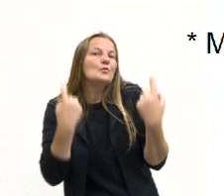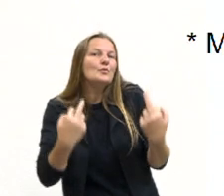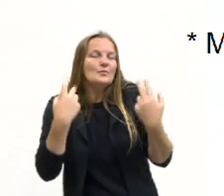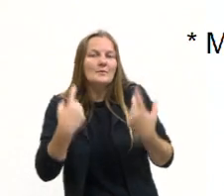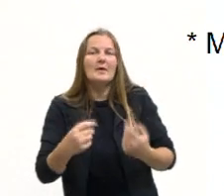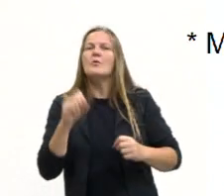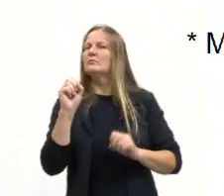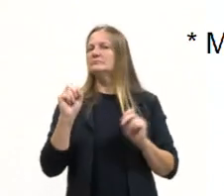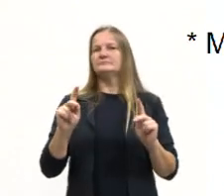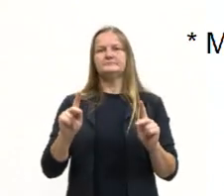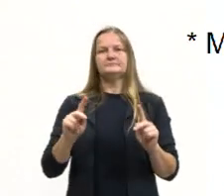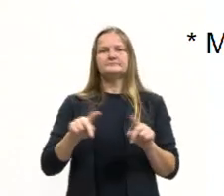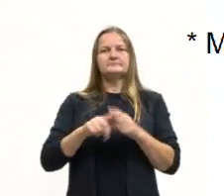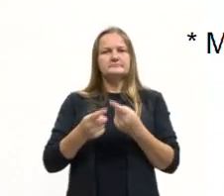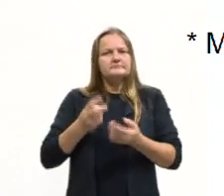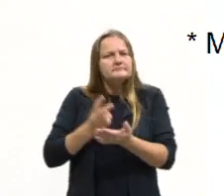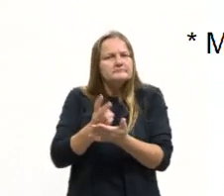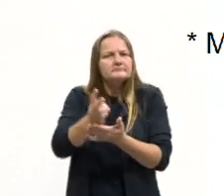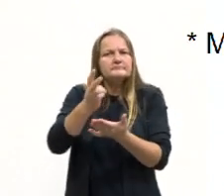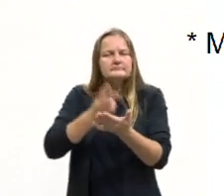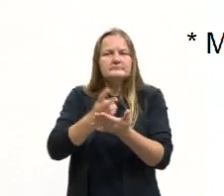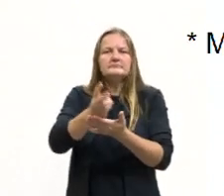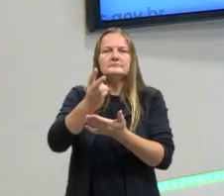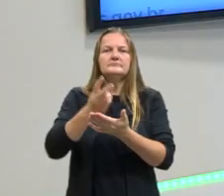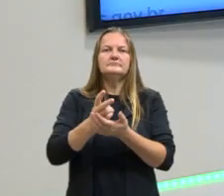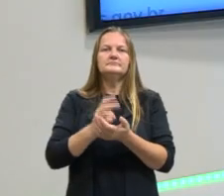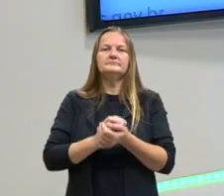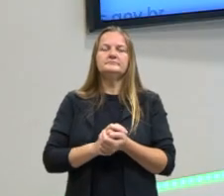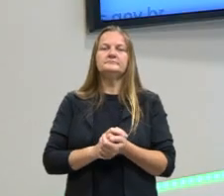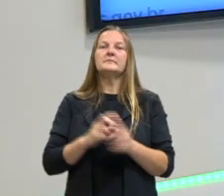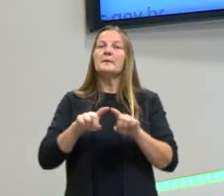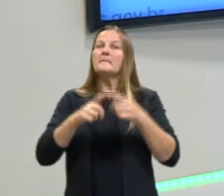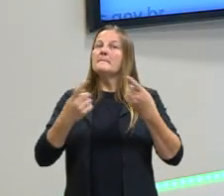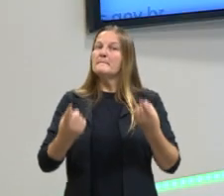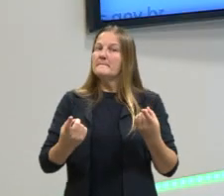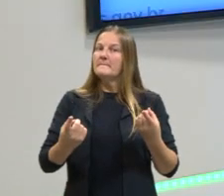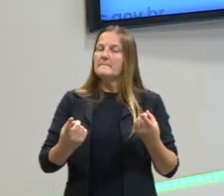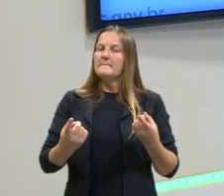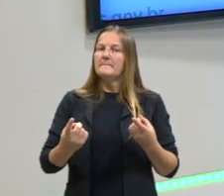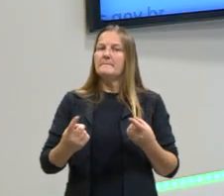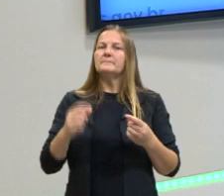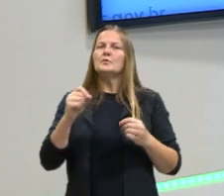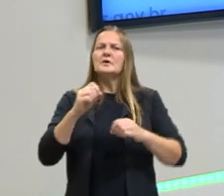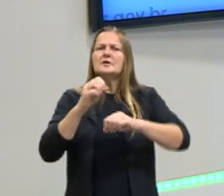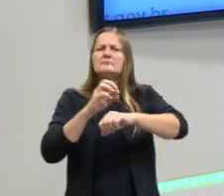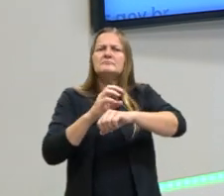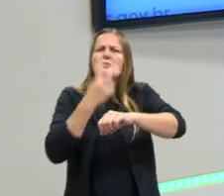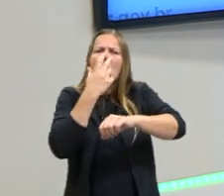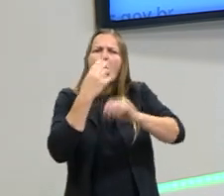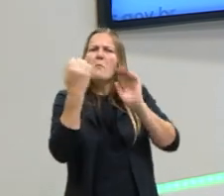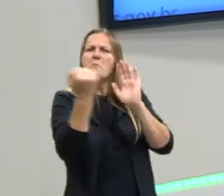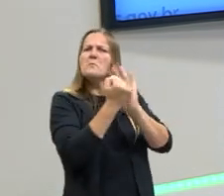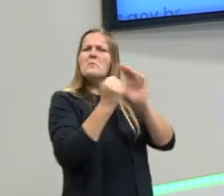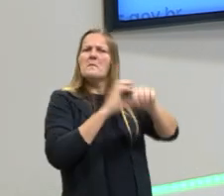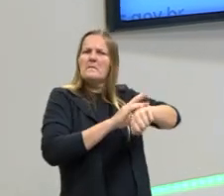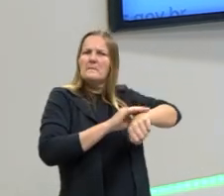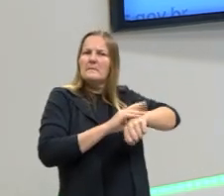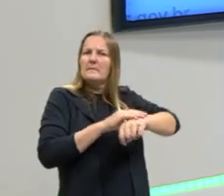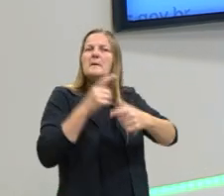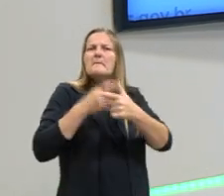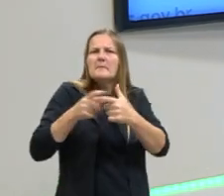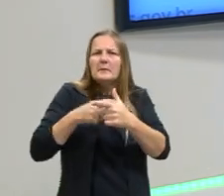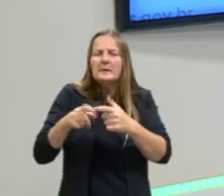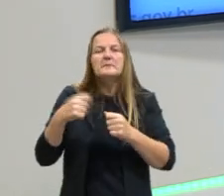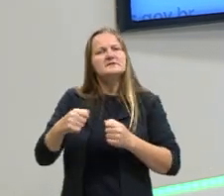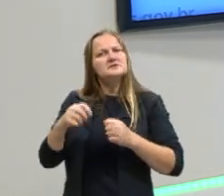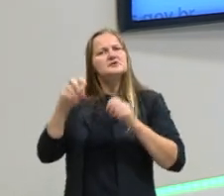Ok deve permanecer e ser reproduzido mas o patológico que tem problema então